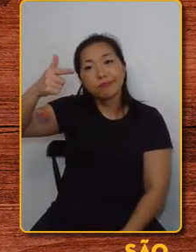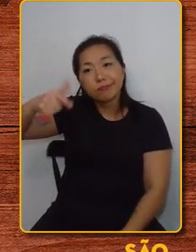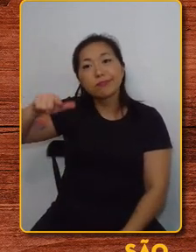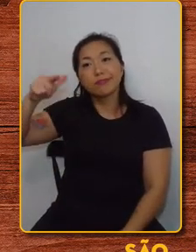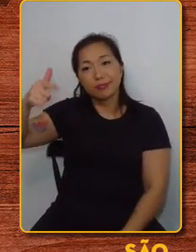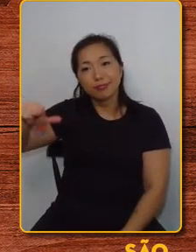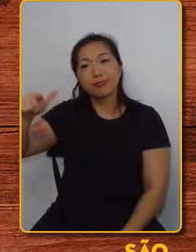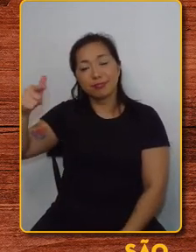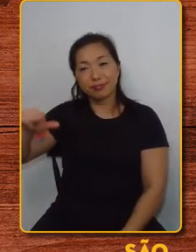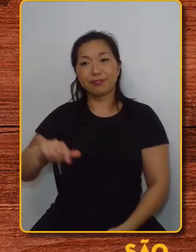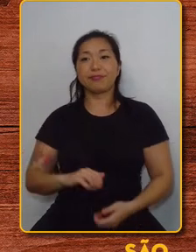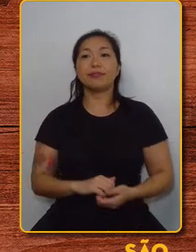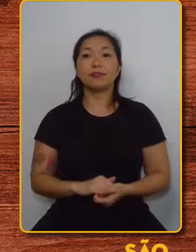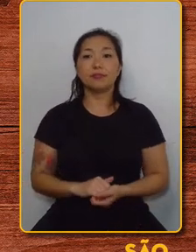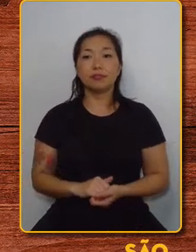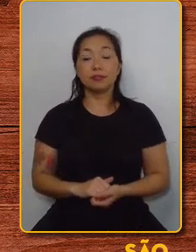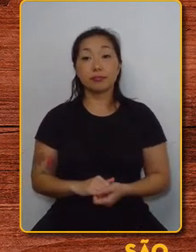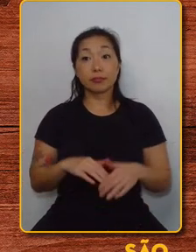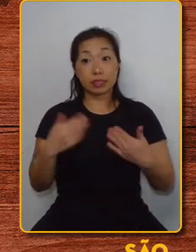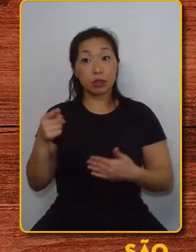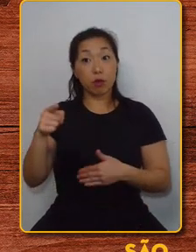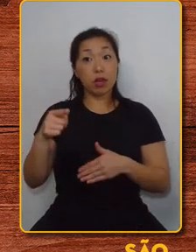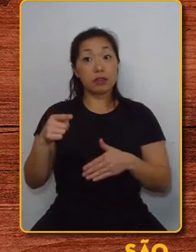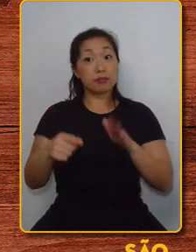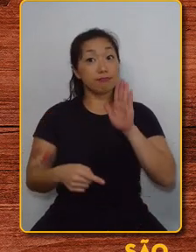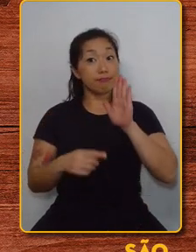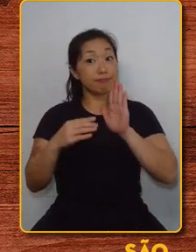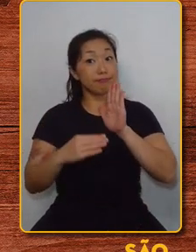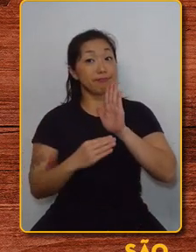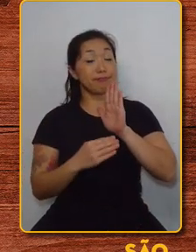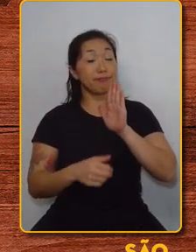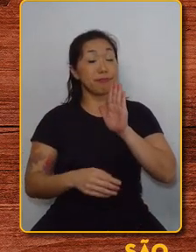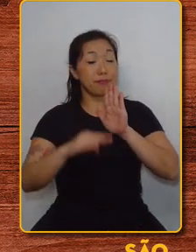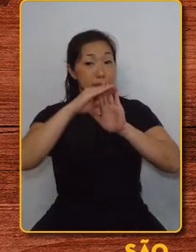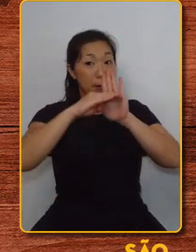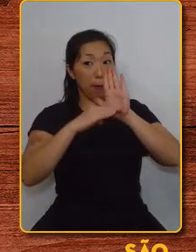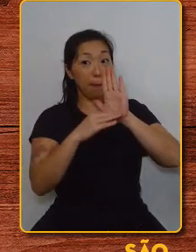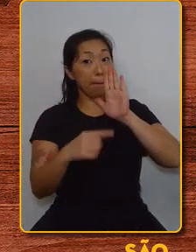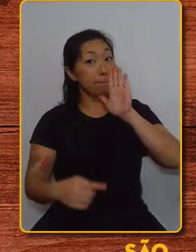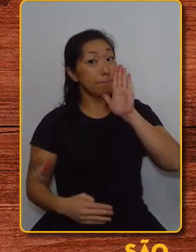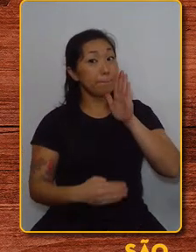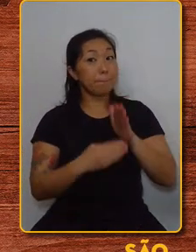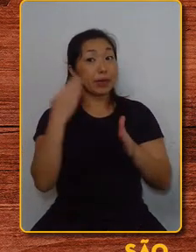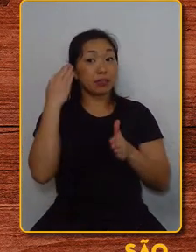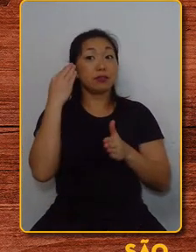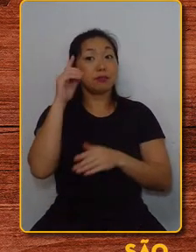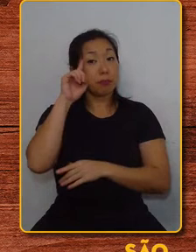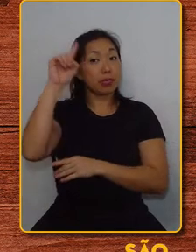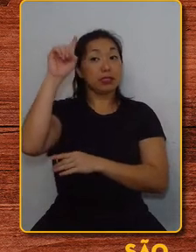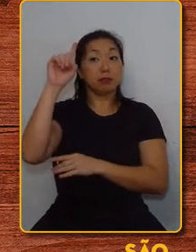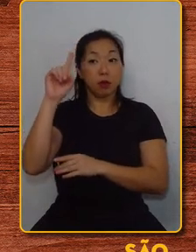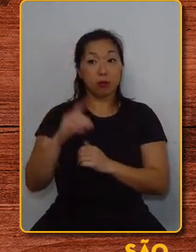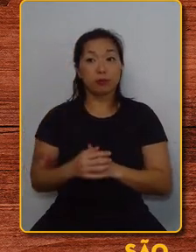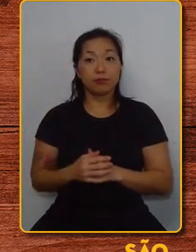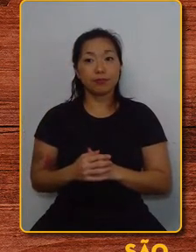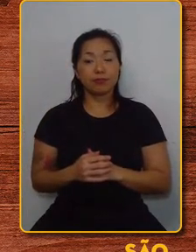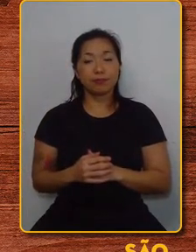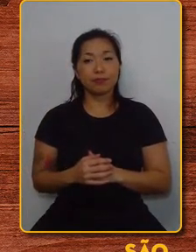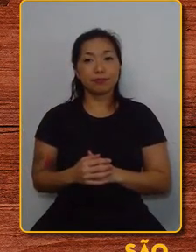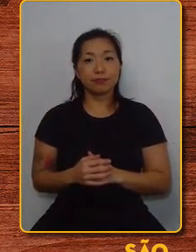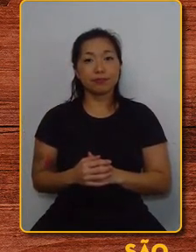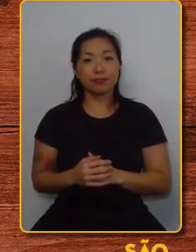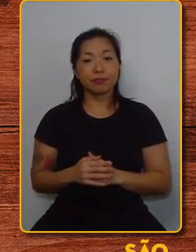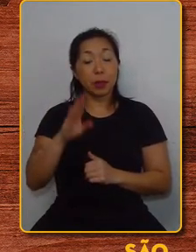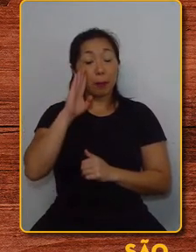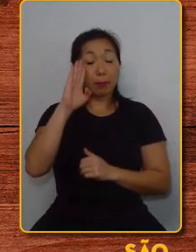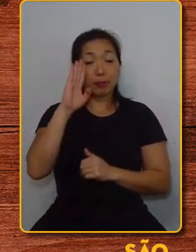agrária. Então, essa é a primeira questão. E do ponto de vista clássico, as tarefas da reforma agrária clássica que nós